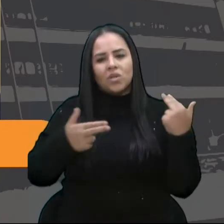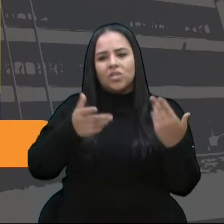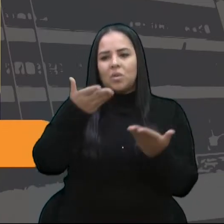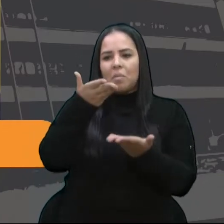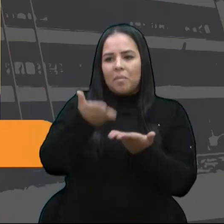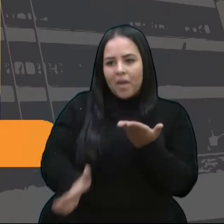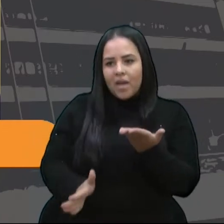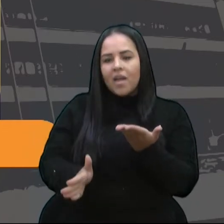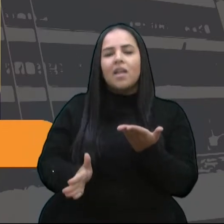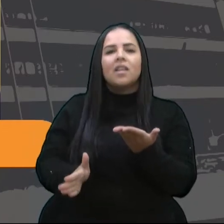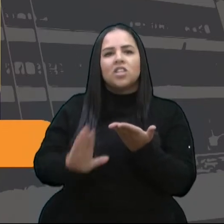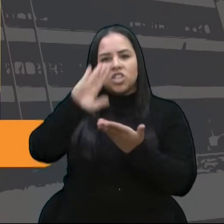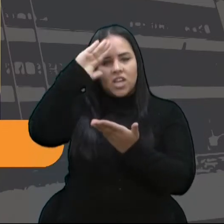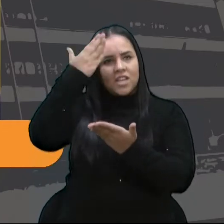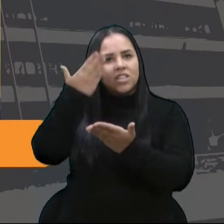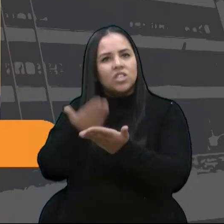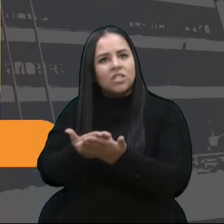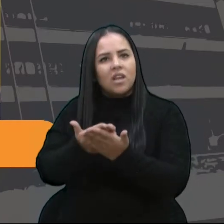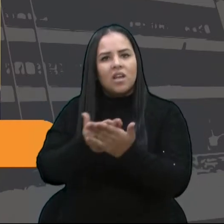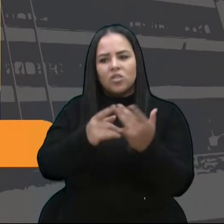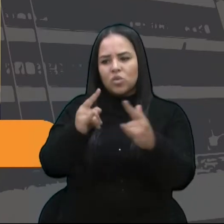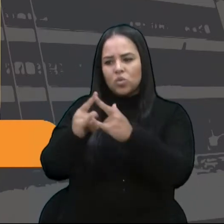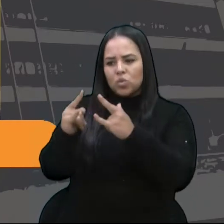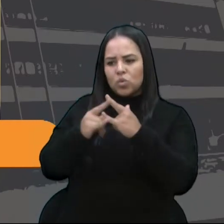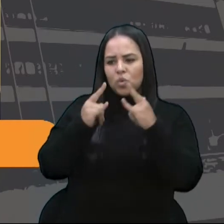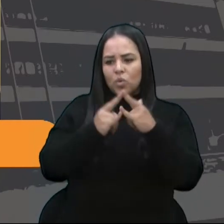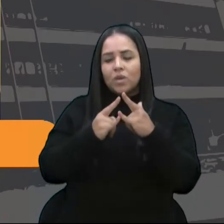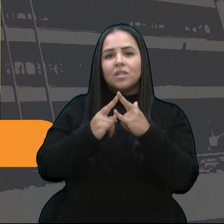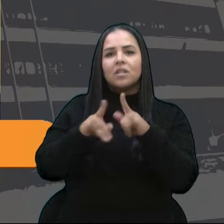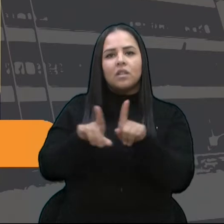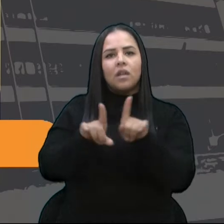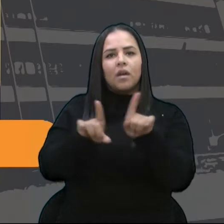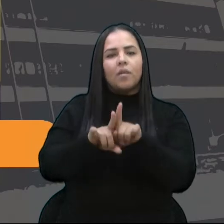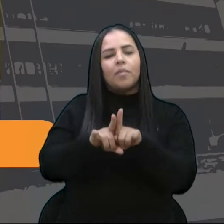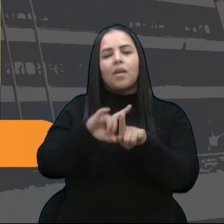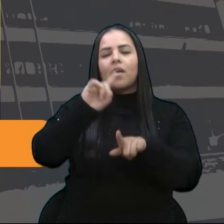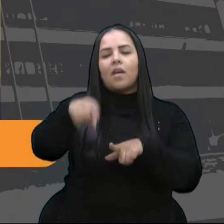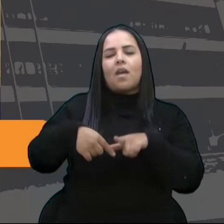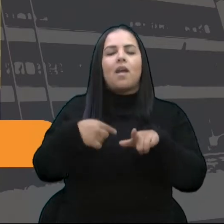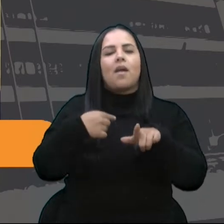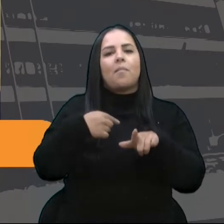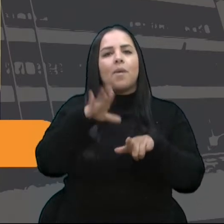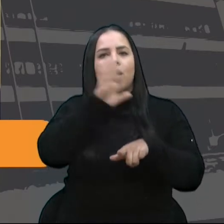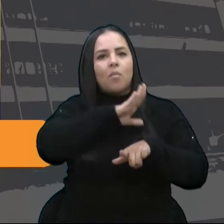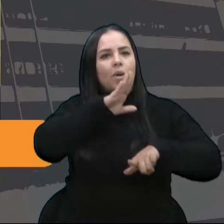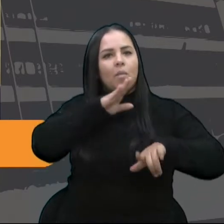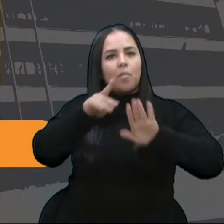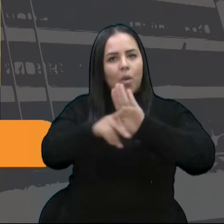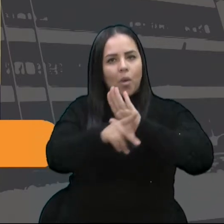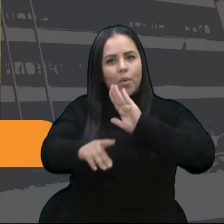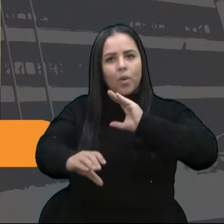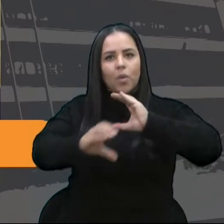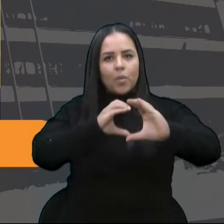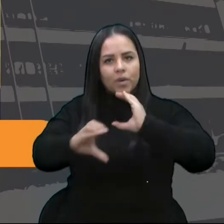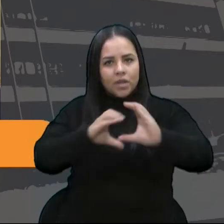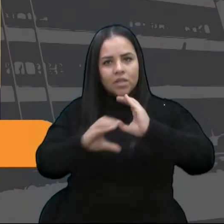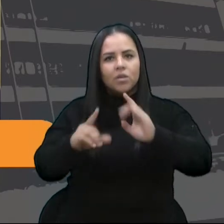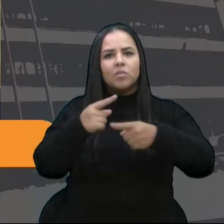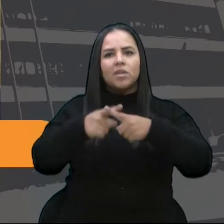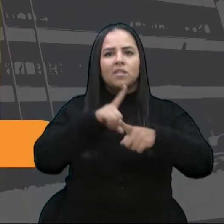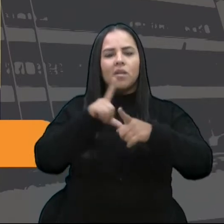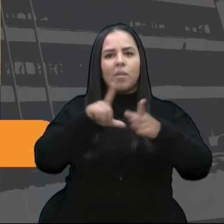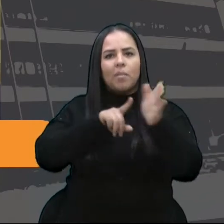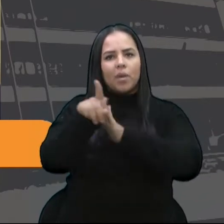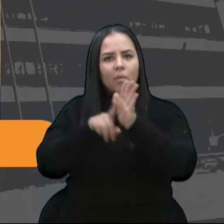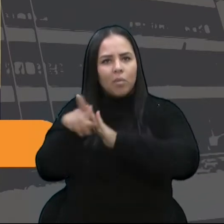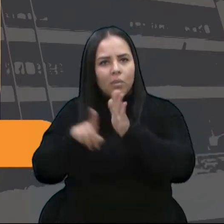instituições de um modo geral, e isso acabou também interferindo na própria comunicação, né? Há um questionamento constante das